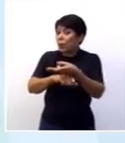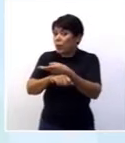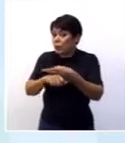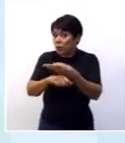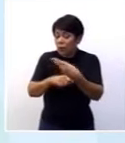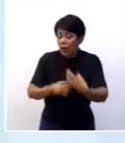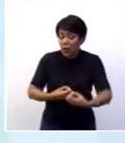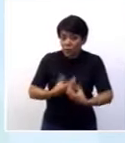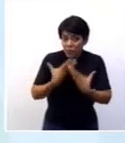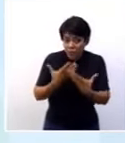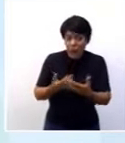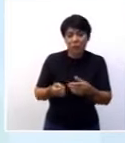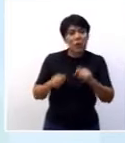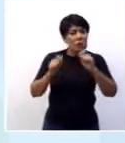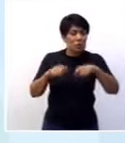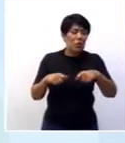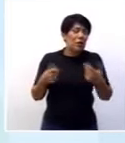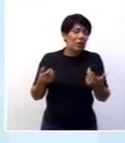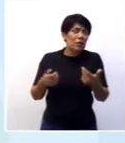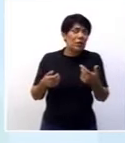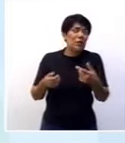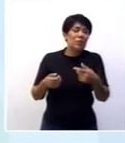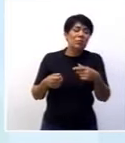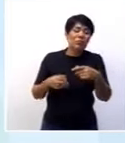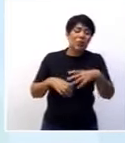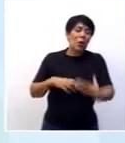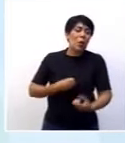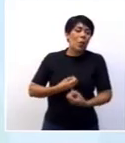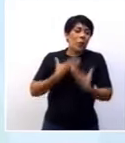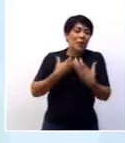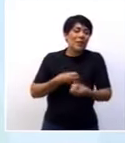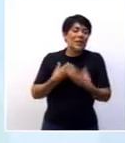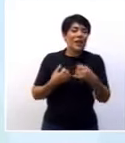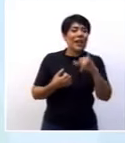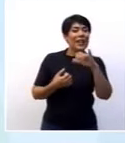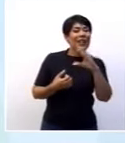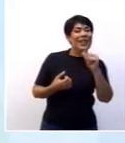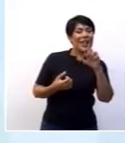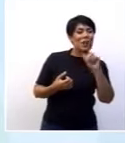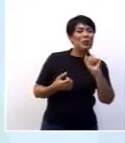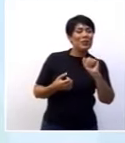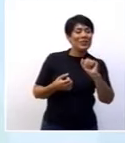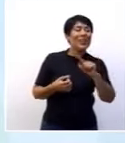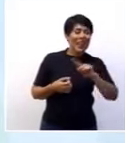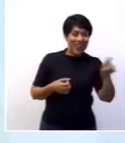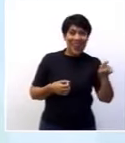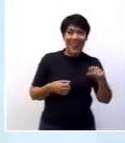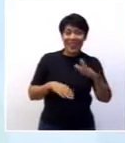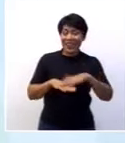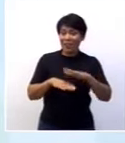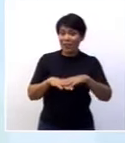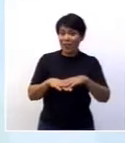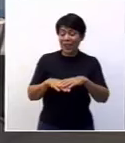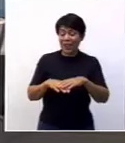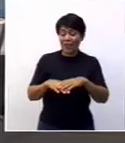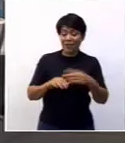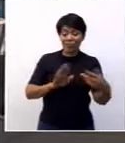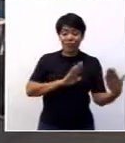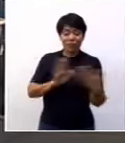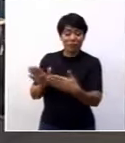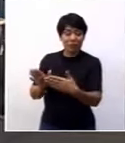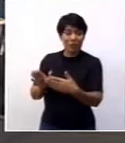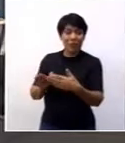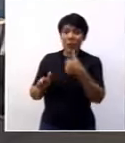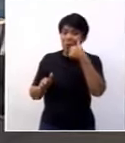certo? Podem ser os poemas do Ícaro, que escreveu para a Amada, né? O Ícaro pode fazer esse trabalho em cima. Aliás, sobre